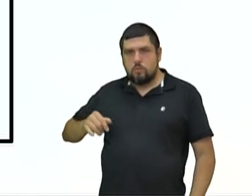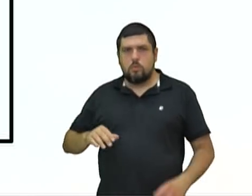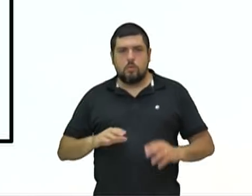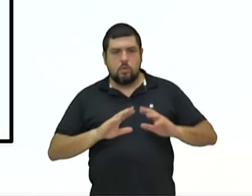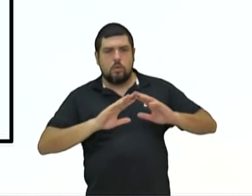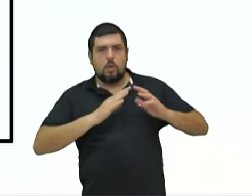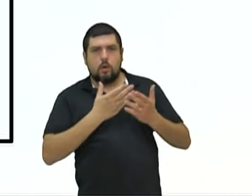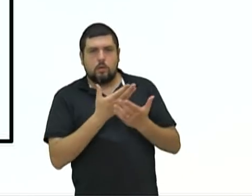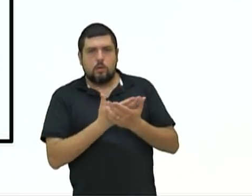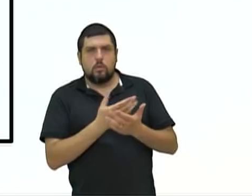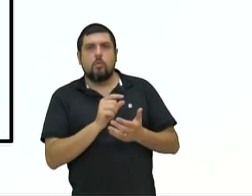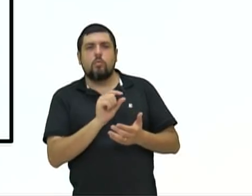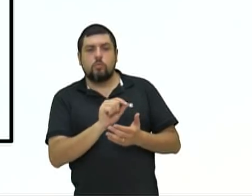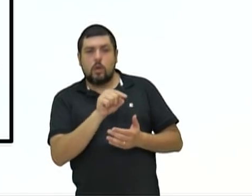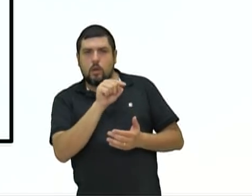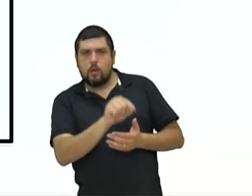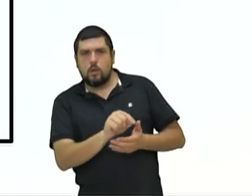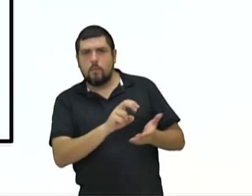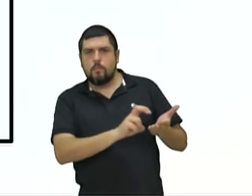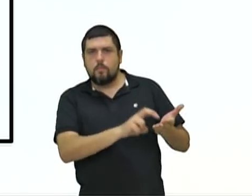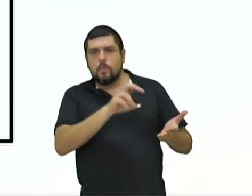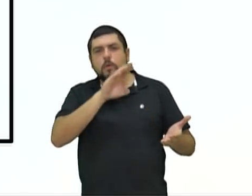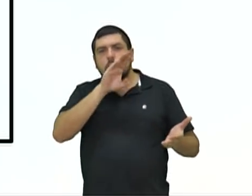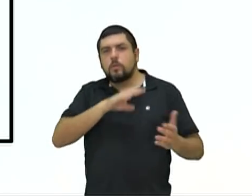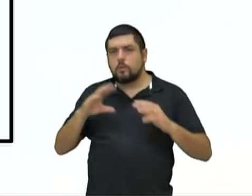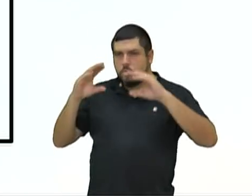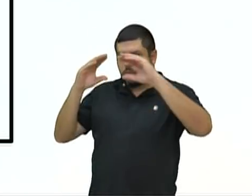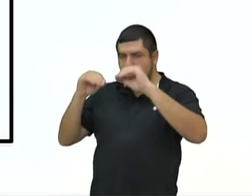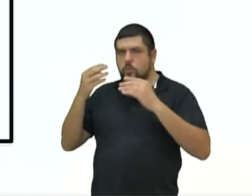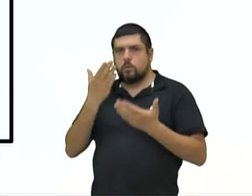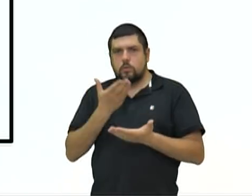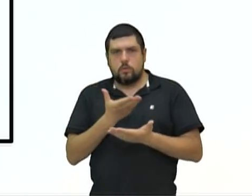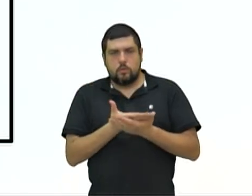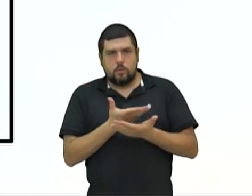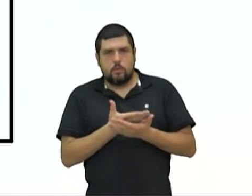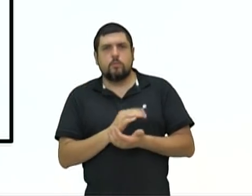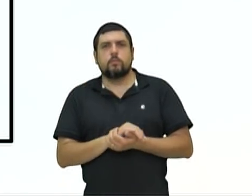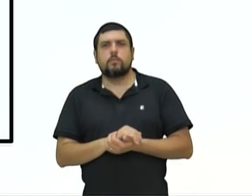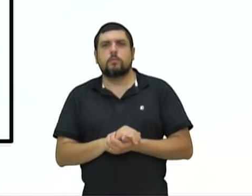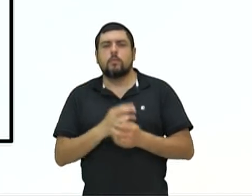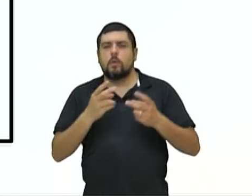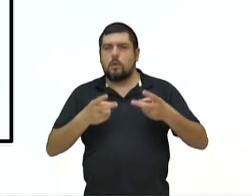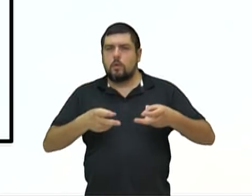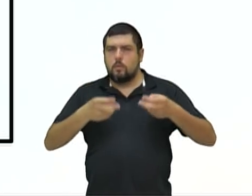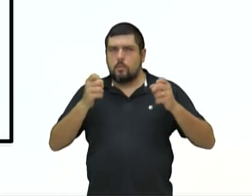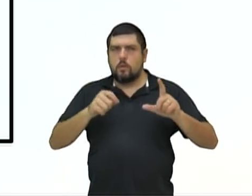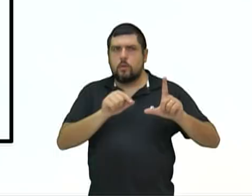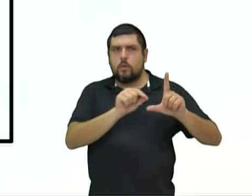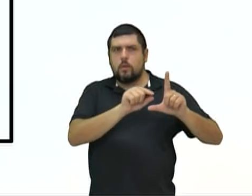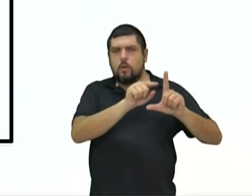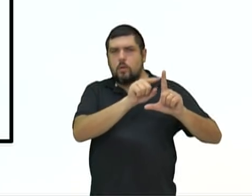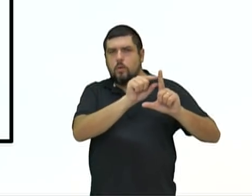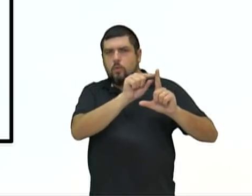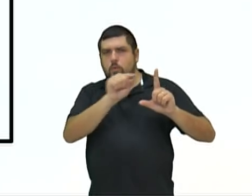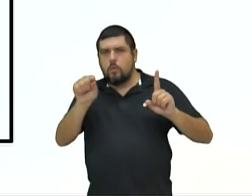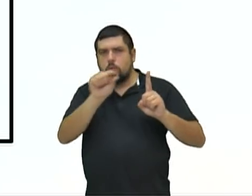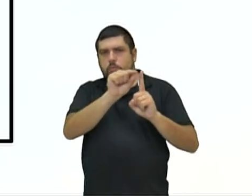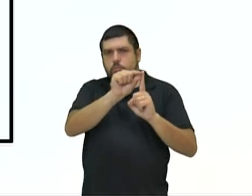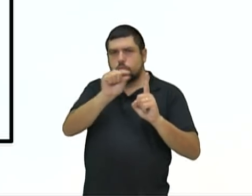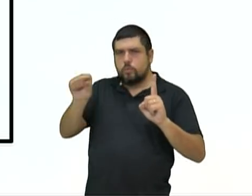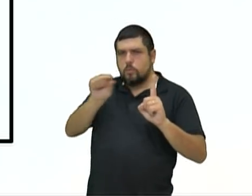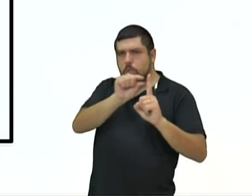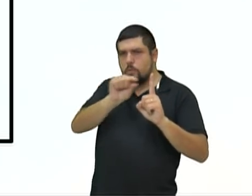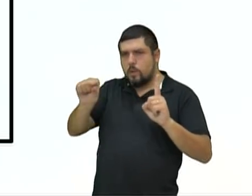períodos, manhã, tarde e noite. Observe os dados do gráfico. Então, vocês vão observar esse gráfico, que eu tenho representado